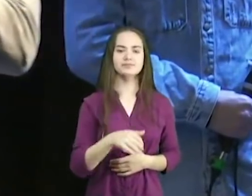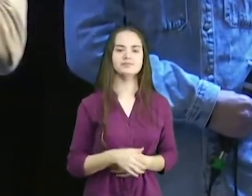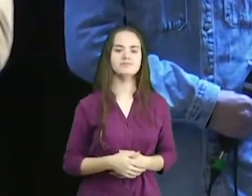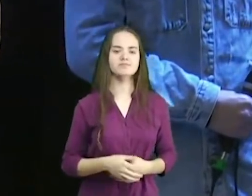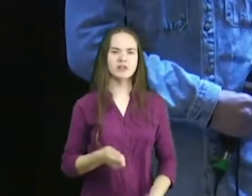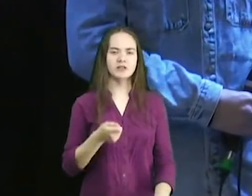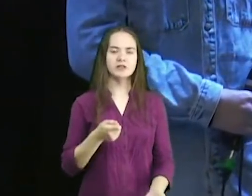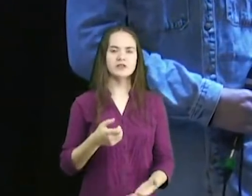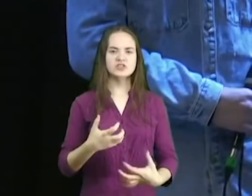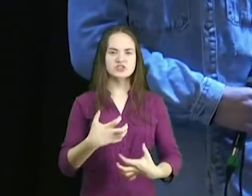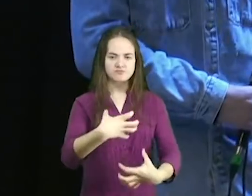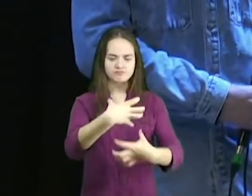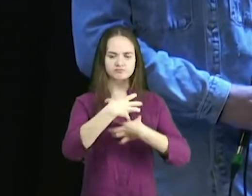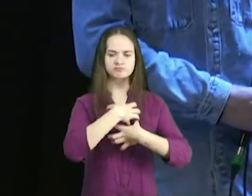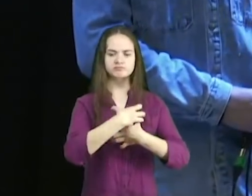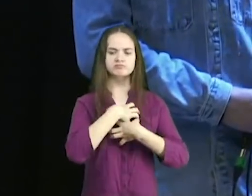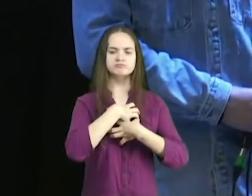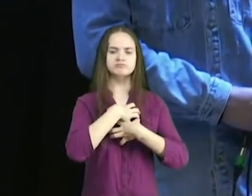de um caráter.